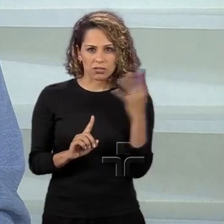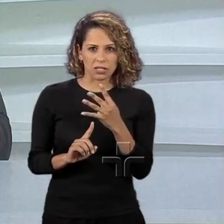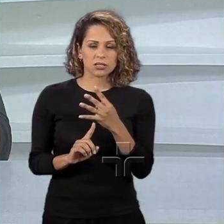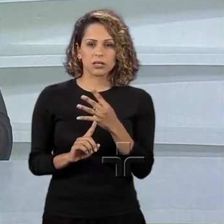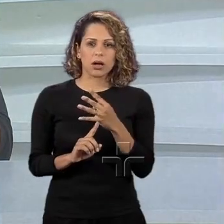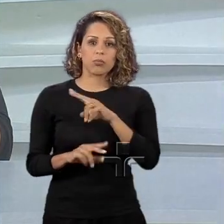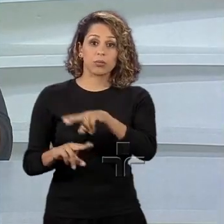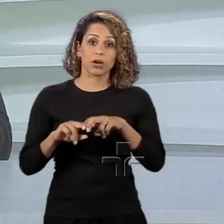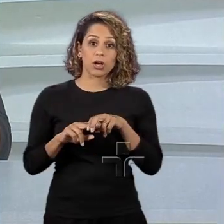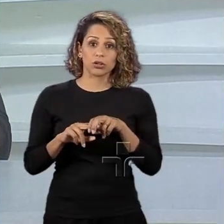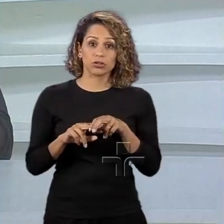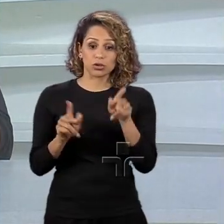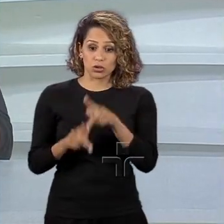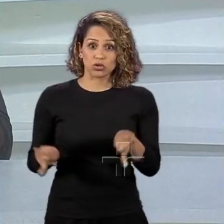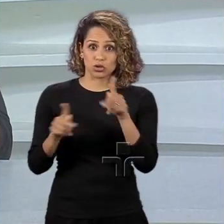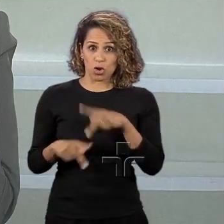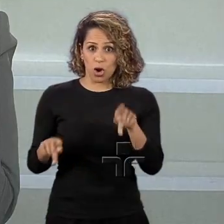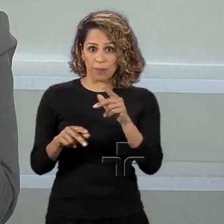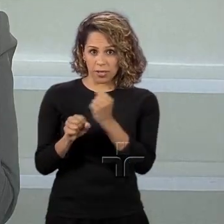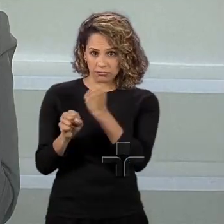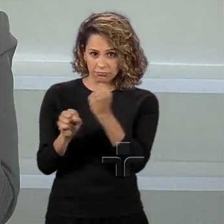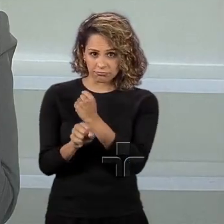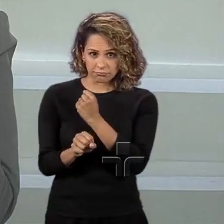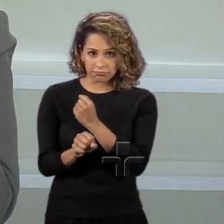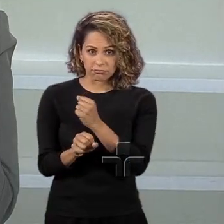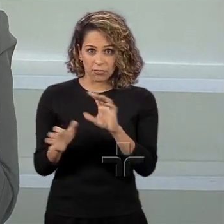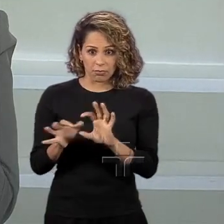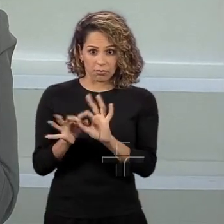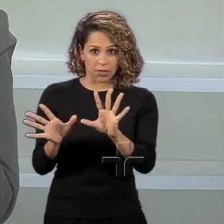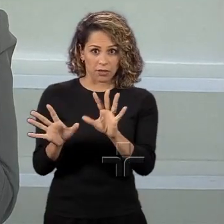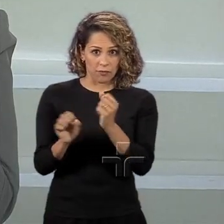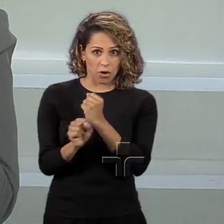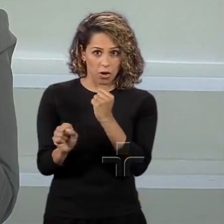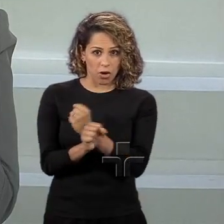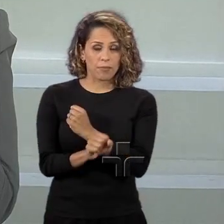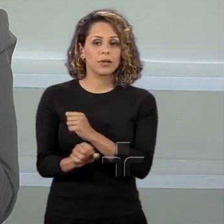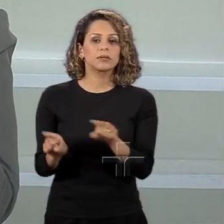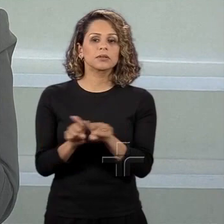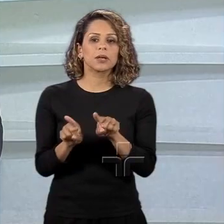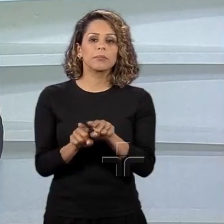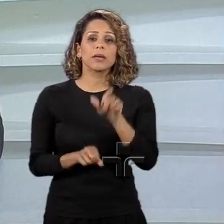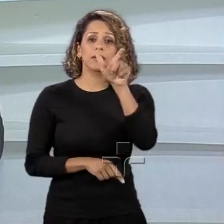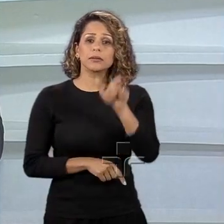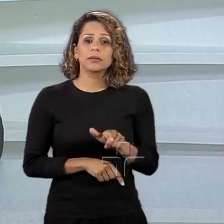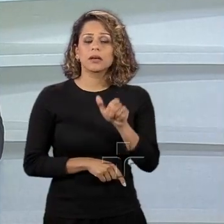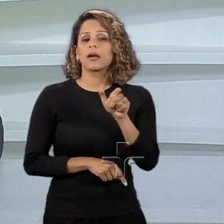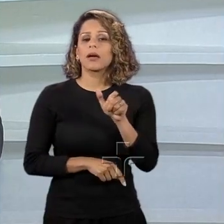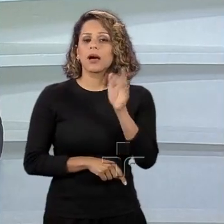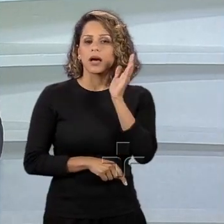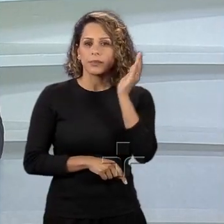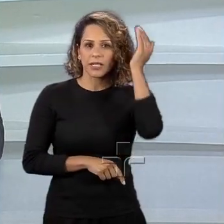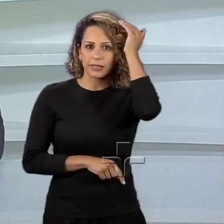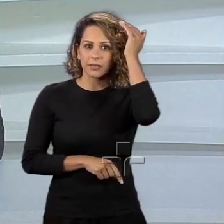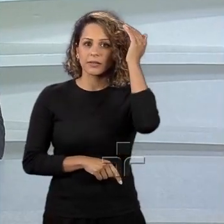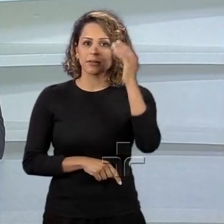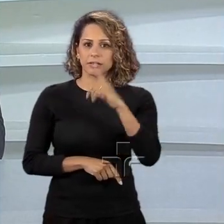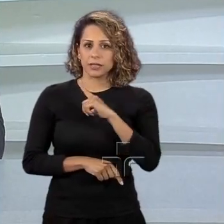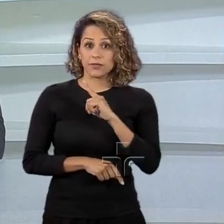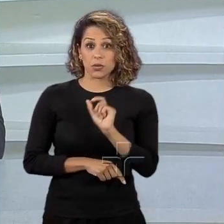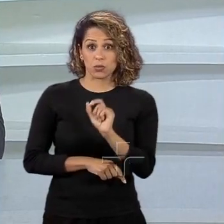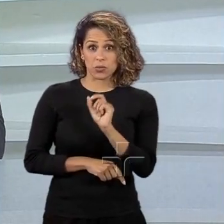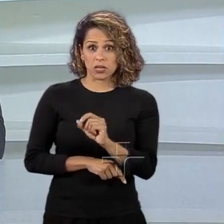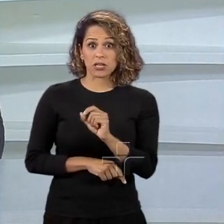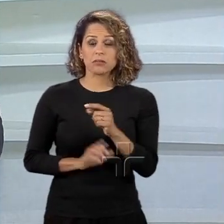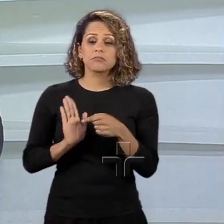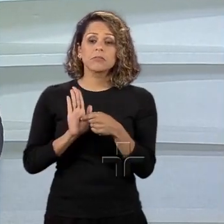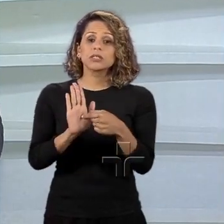shopping. E a senadora Ana Amélia, por exemplo, apresentou um projeto de lei que regulamenta a pesquisa clínica